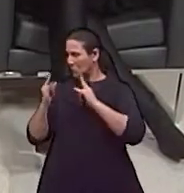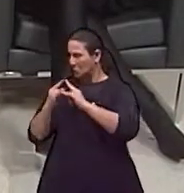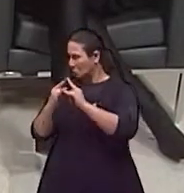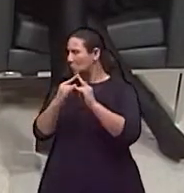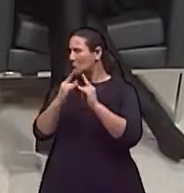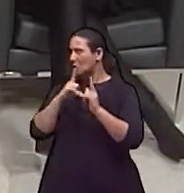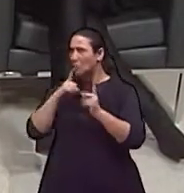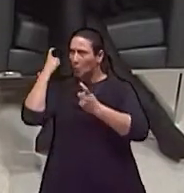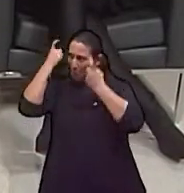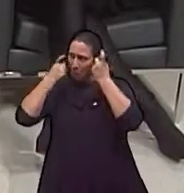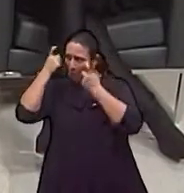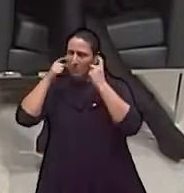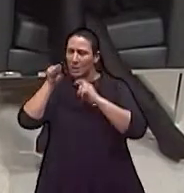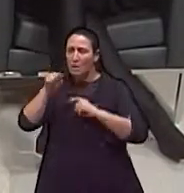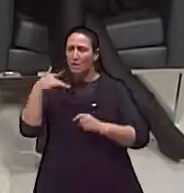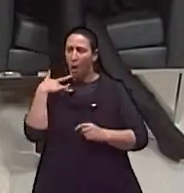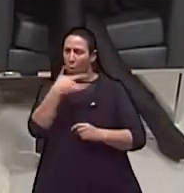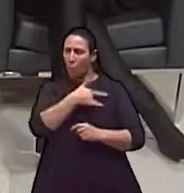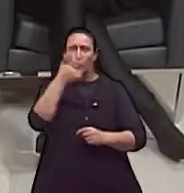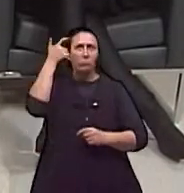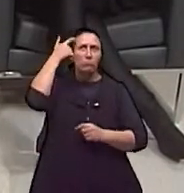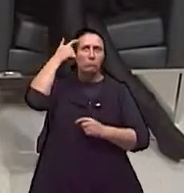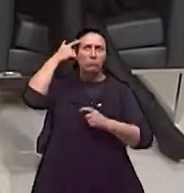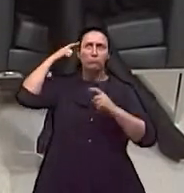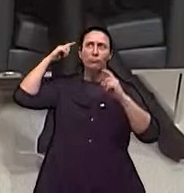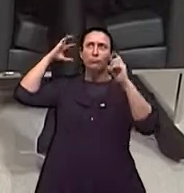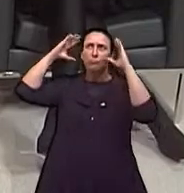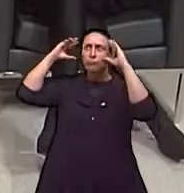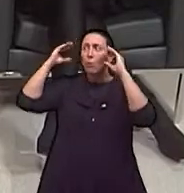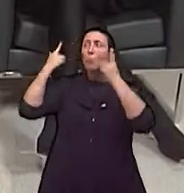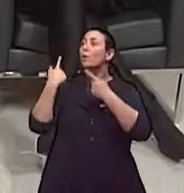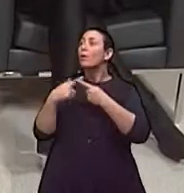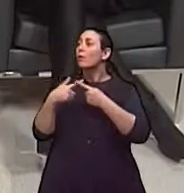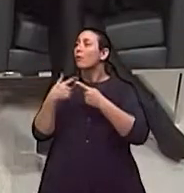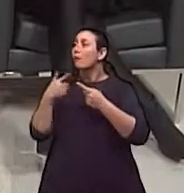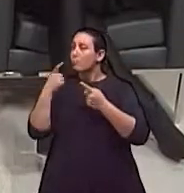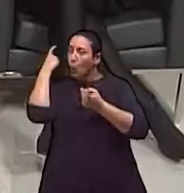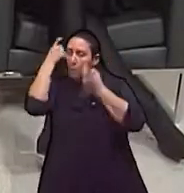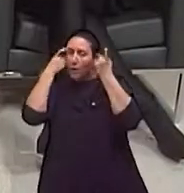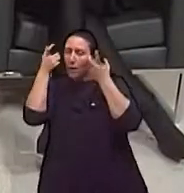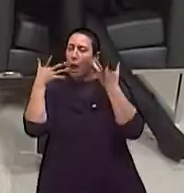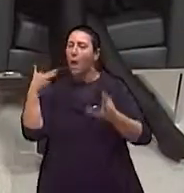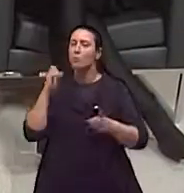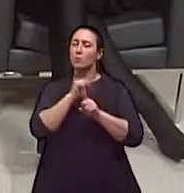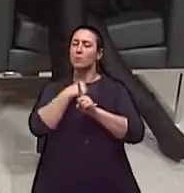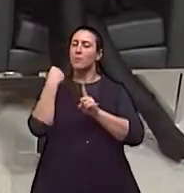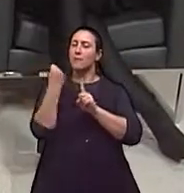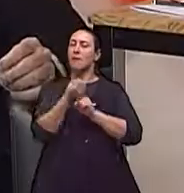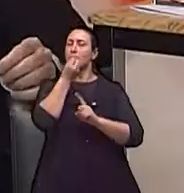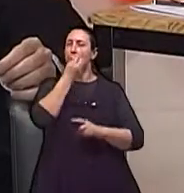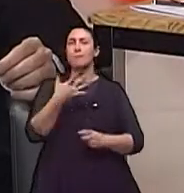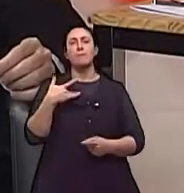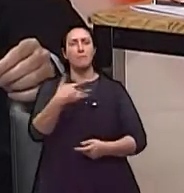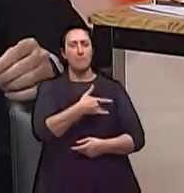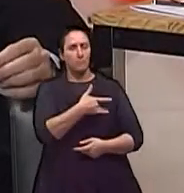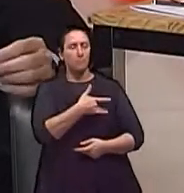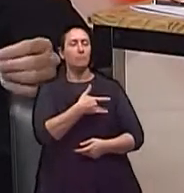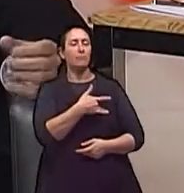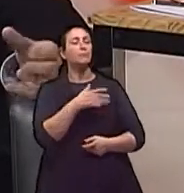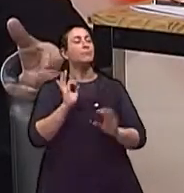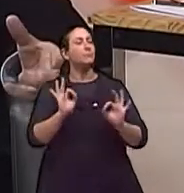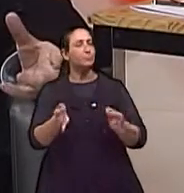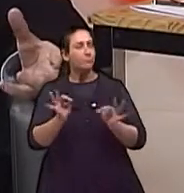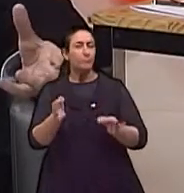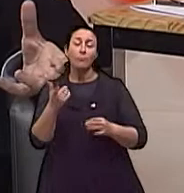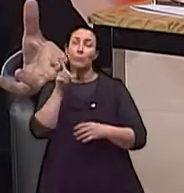idosos Porque isto quer dizer uma sociedade Sadia Exatamente é inevitável um dia nós